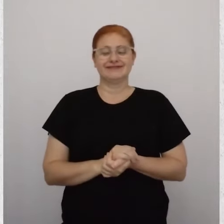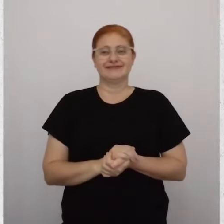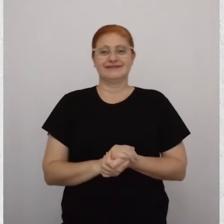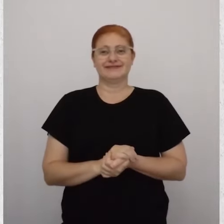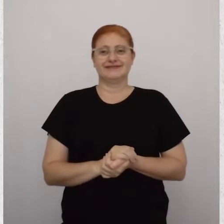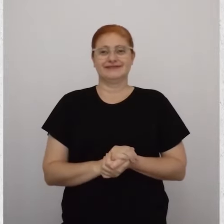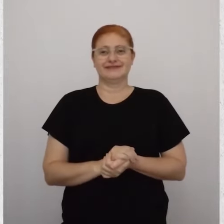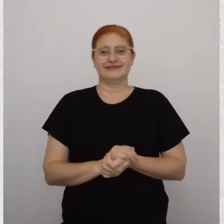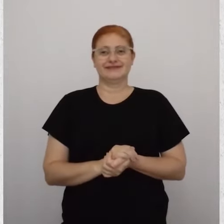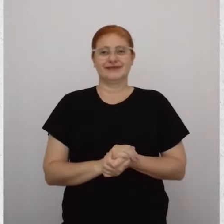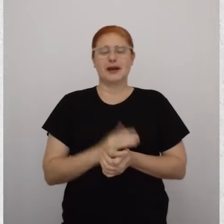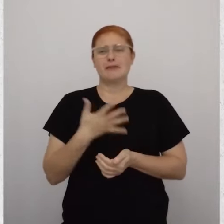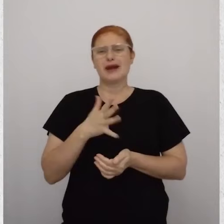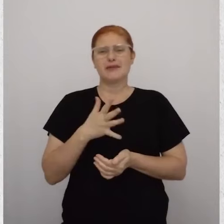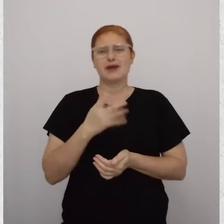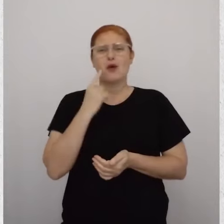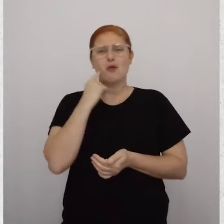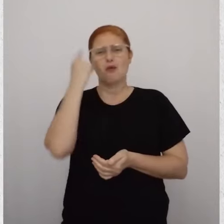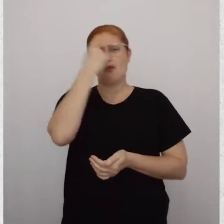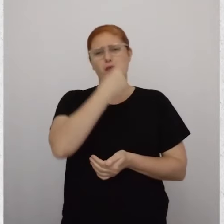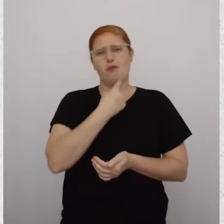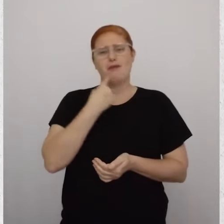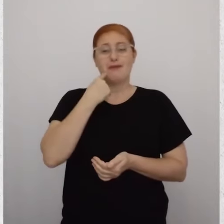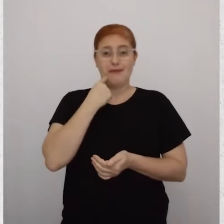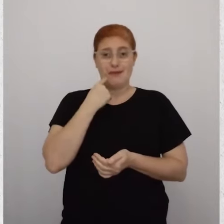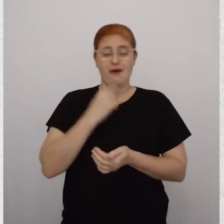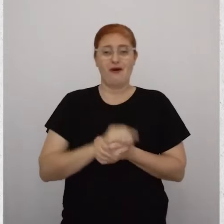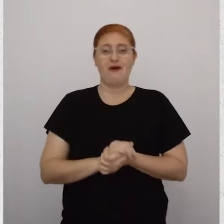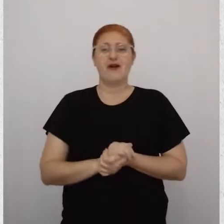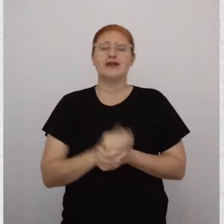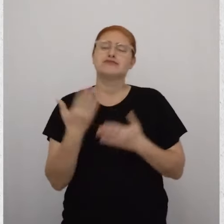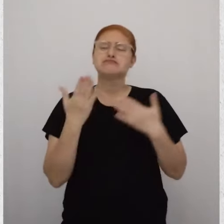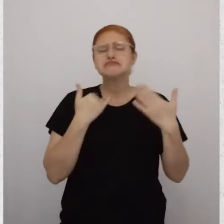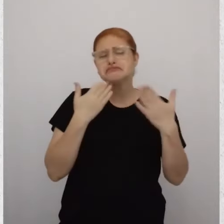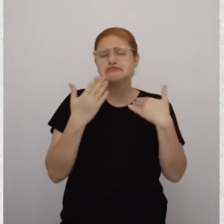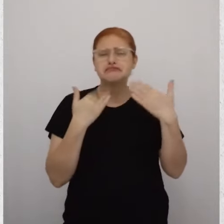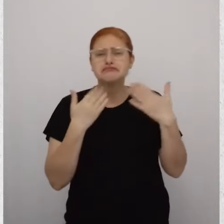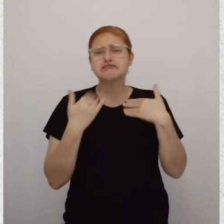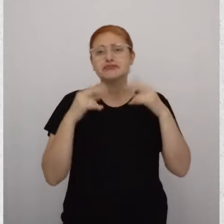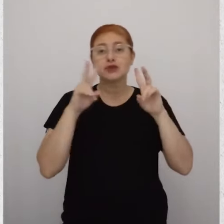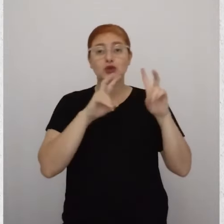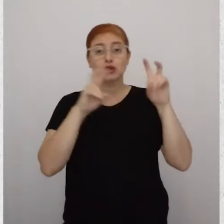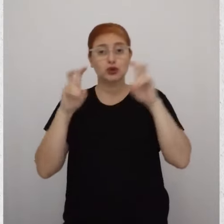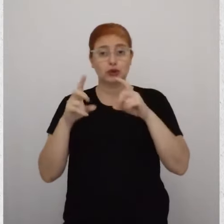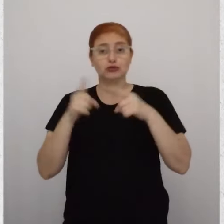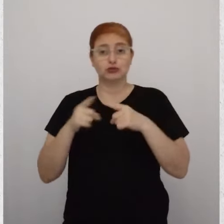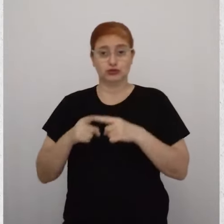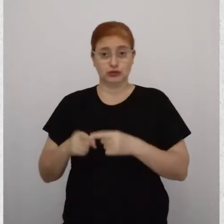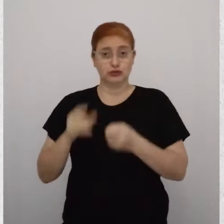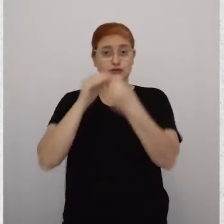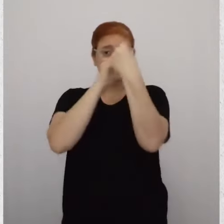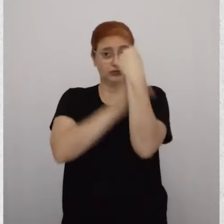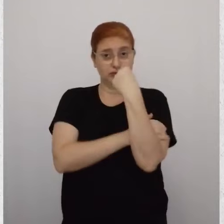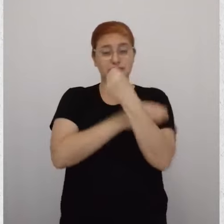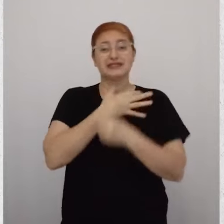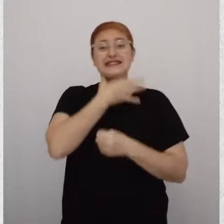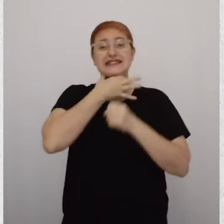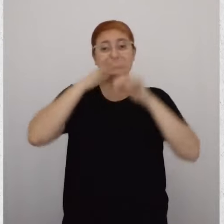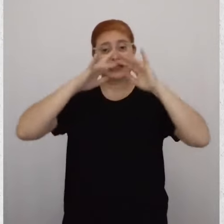durante mais ou menos uma hora. Nós vamos estar conversando sobre os feminismos e a crise da